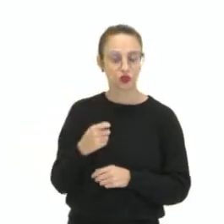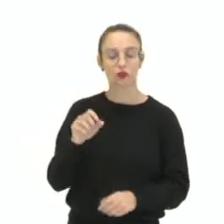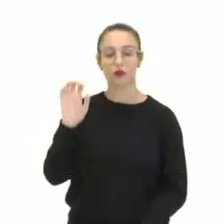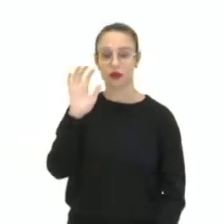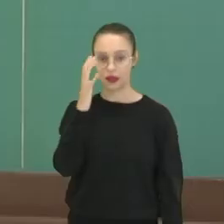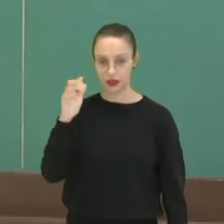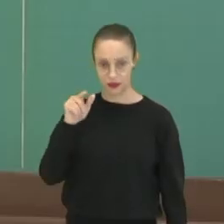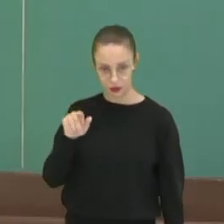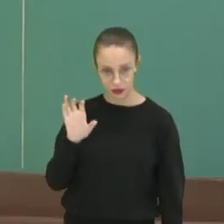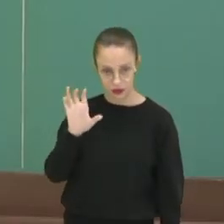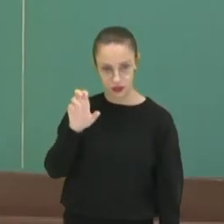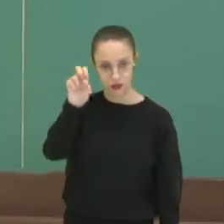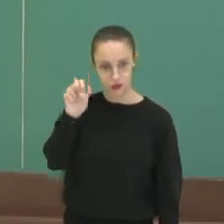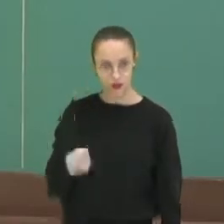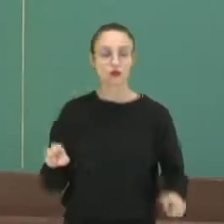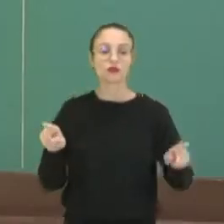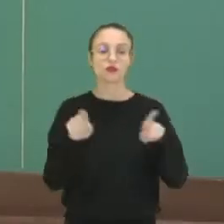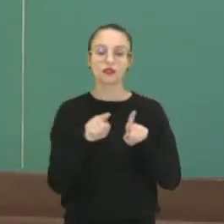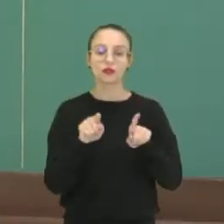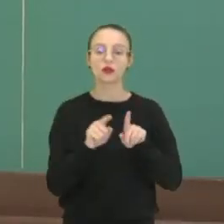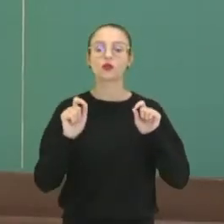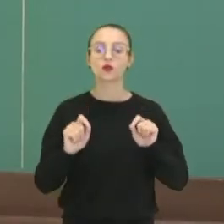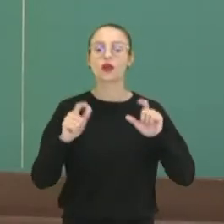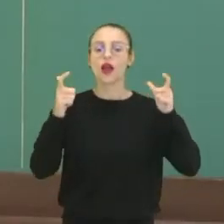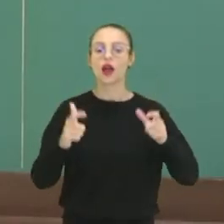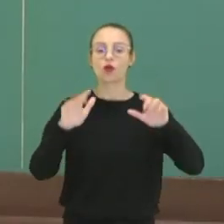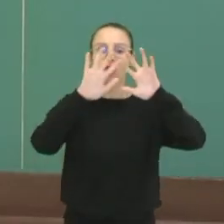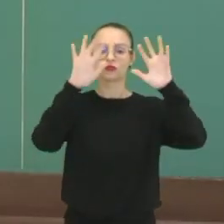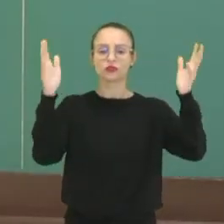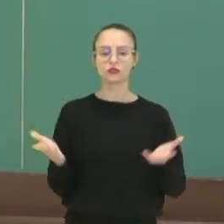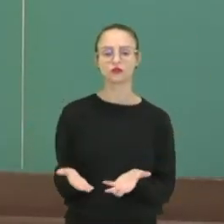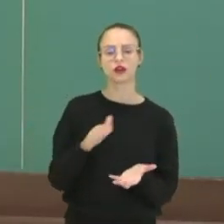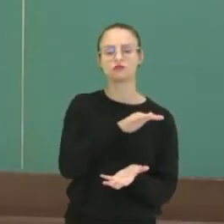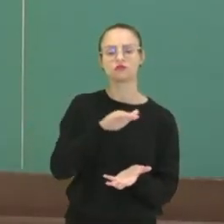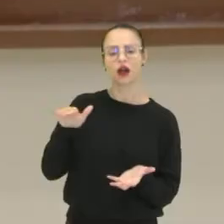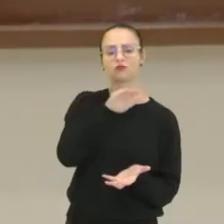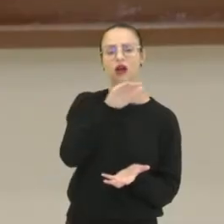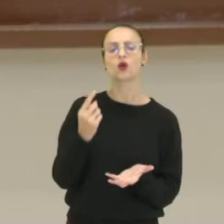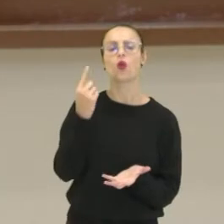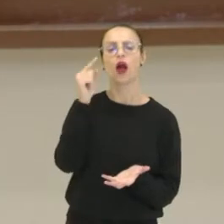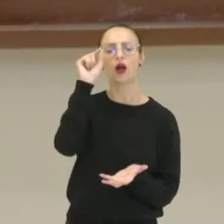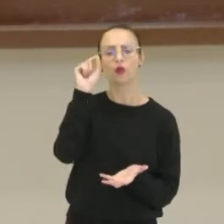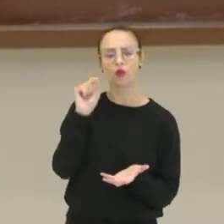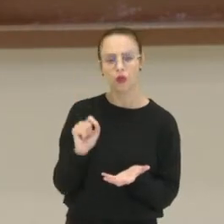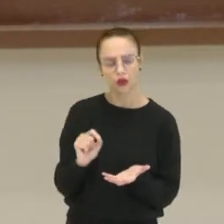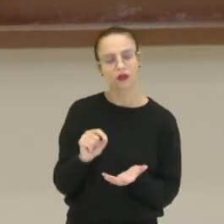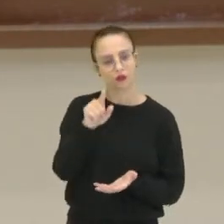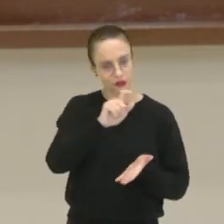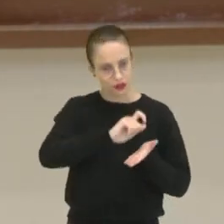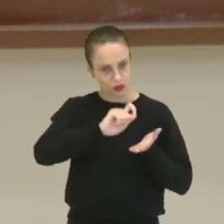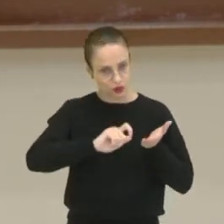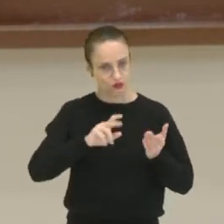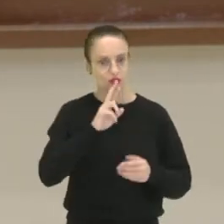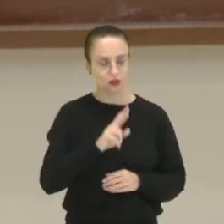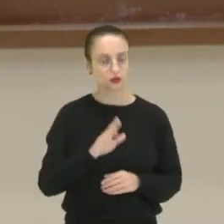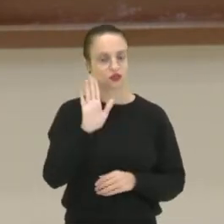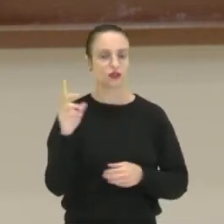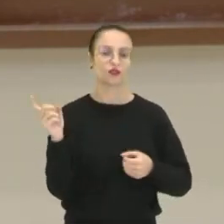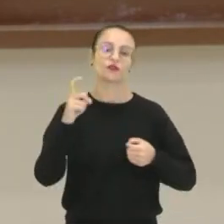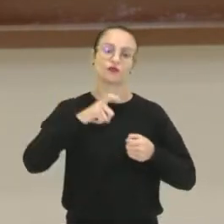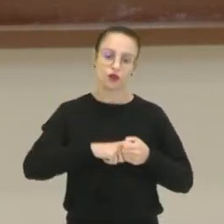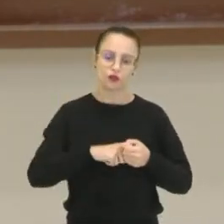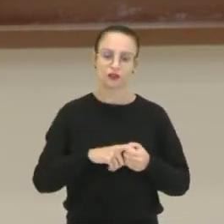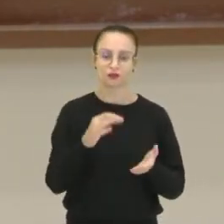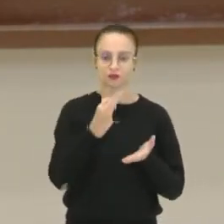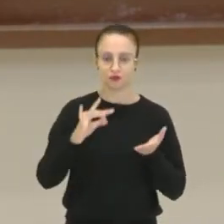região sul, bem como em qual zona térmica ele está. Então, anotem rapidamente a resposta de vocês e nós voltamos em seguida